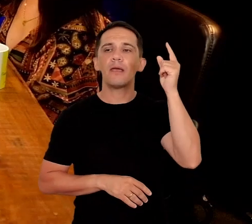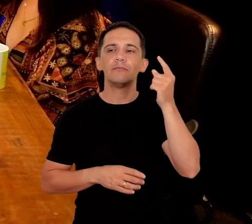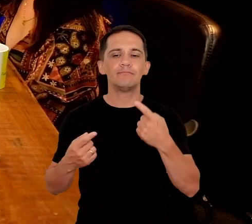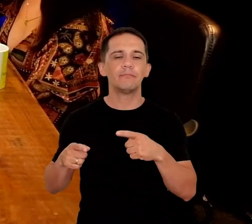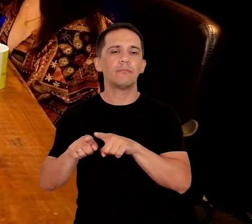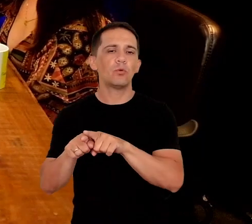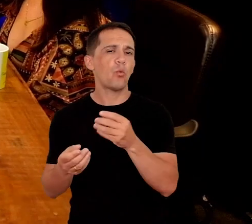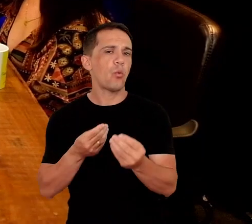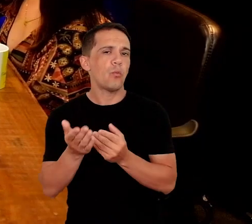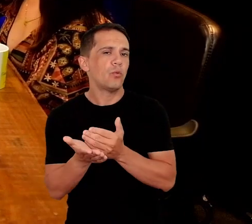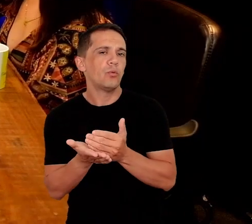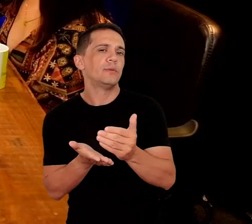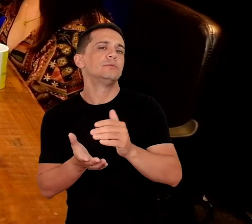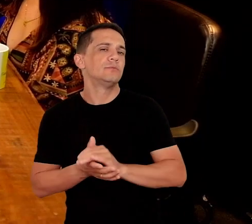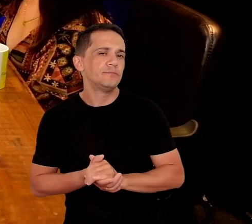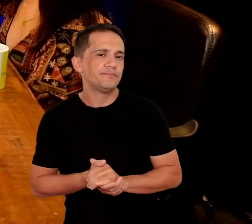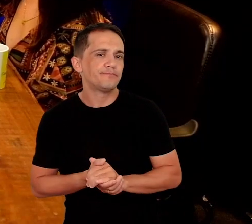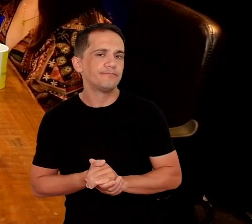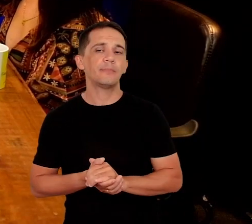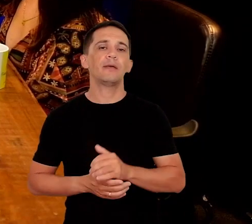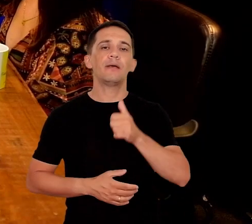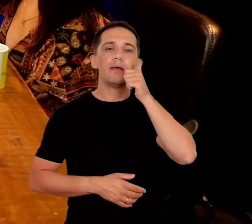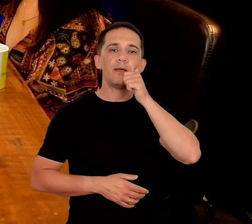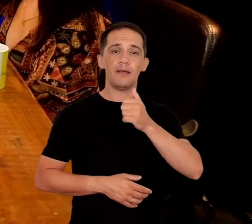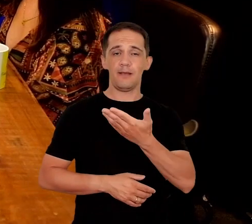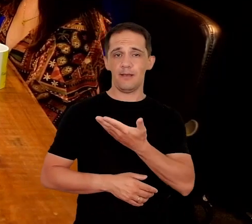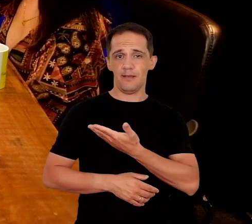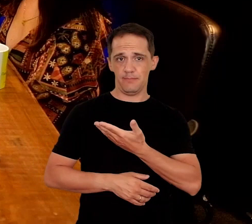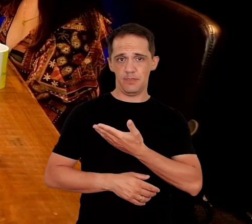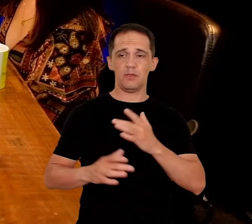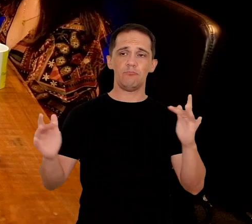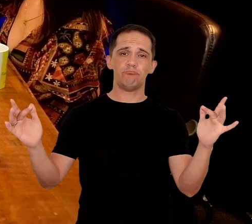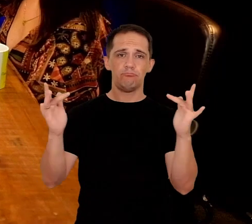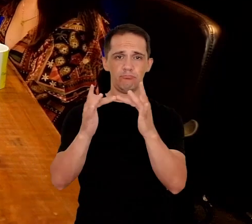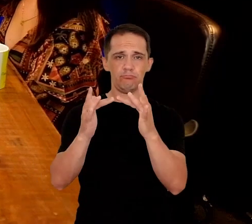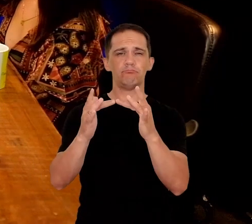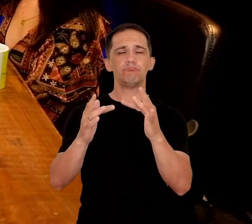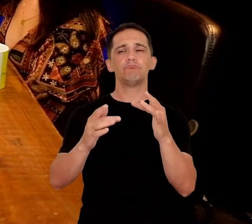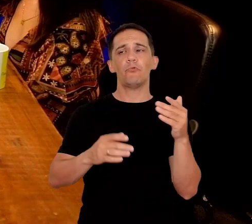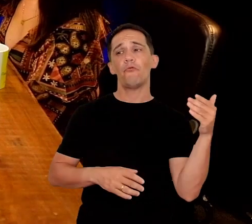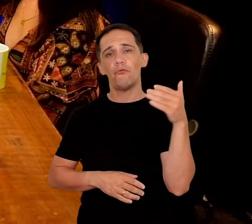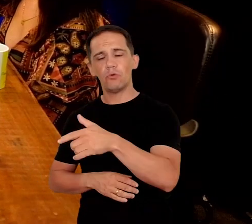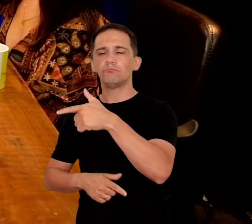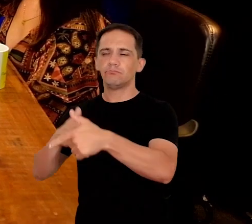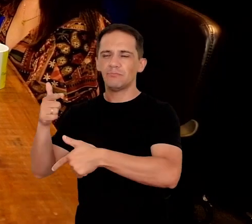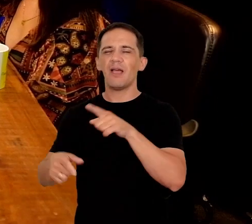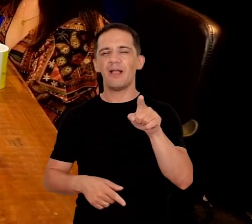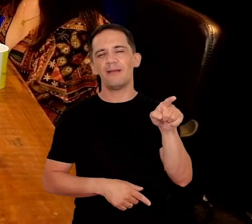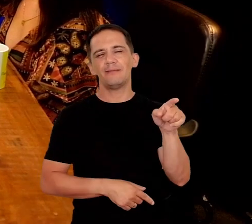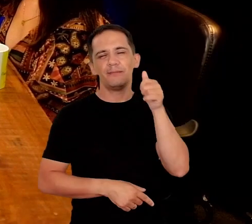essa ideia? Ou foi tu que ofereceu o teu serviço? Então, foi uma amiga nossa que conversou com eles. Ela